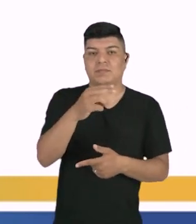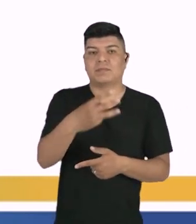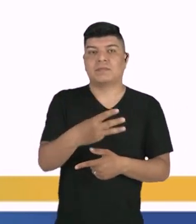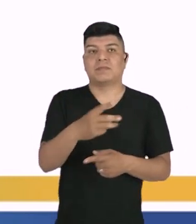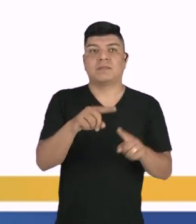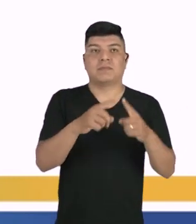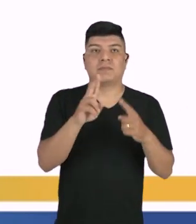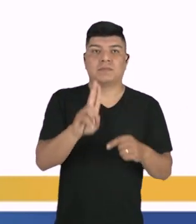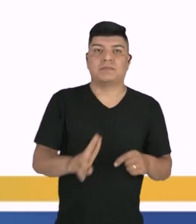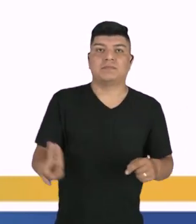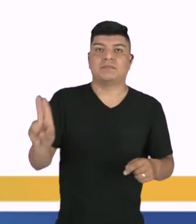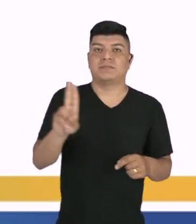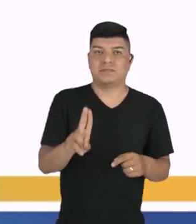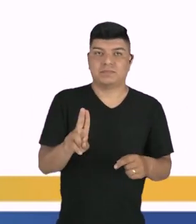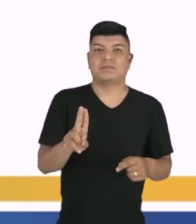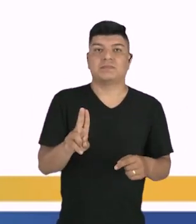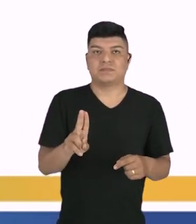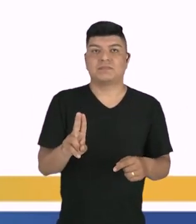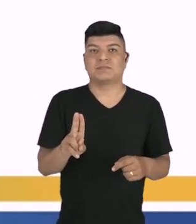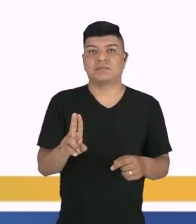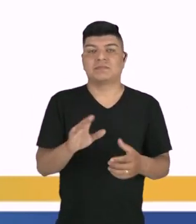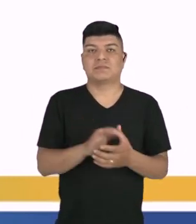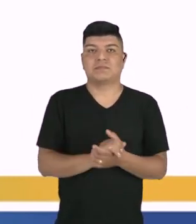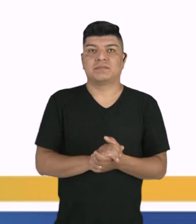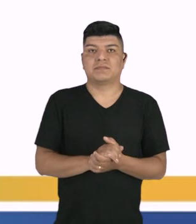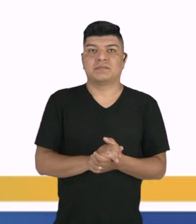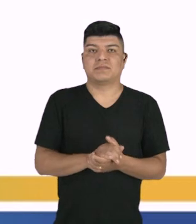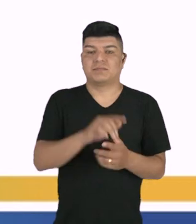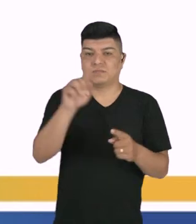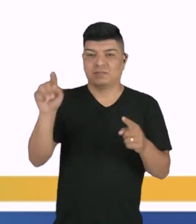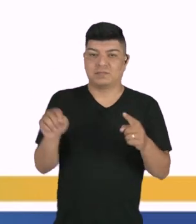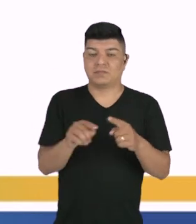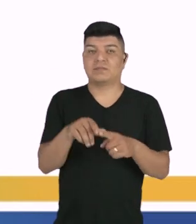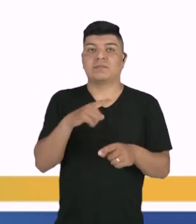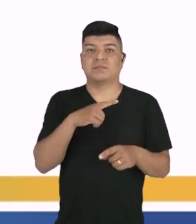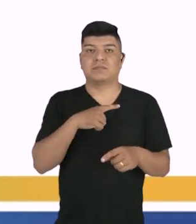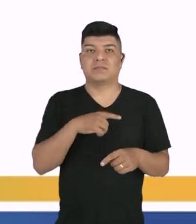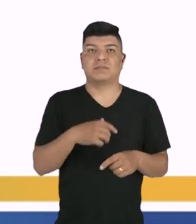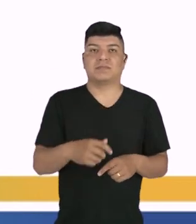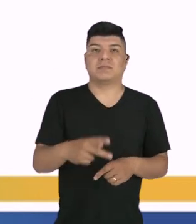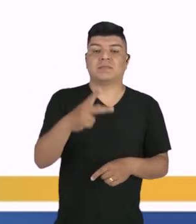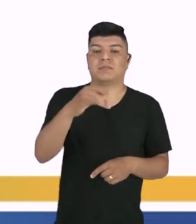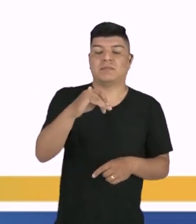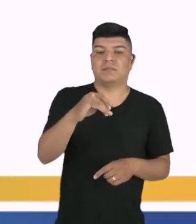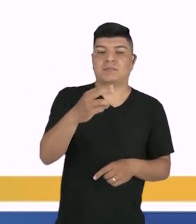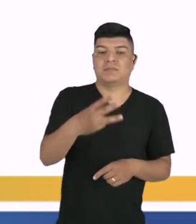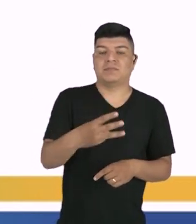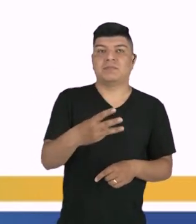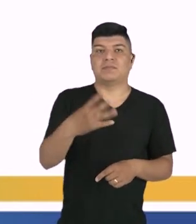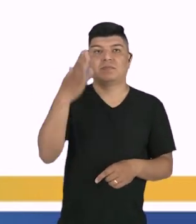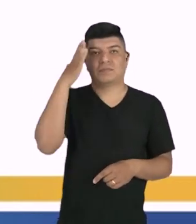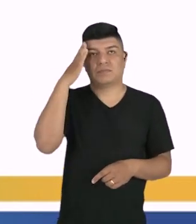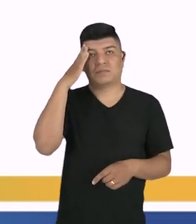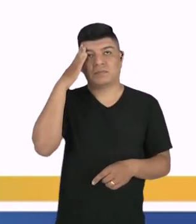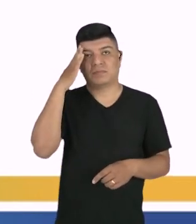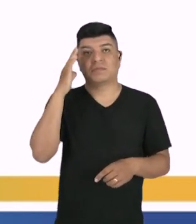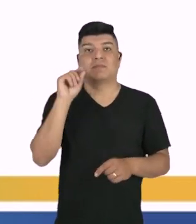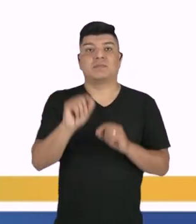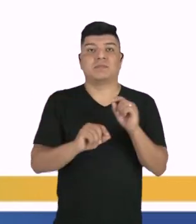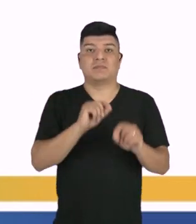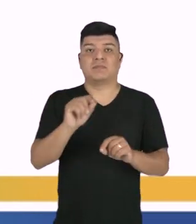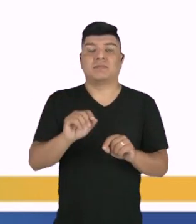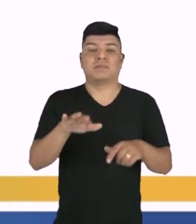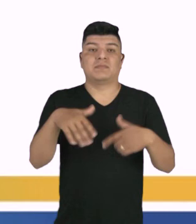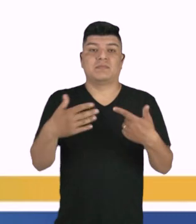vamos utilizar o seu côngruo, né? Seu arco congruente, que é π sobre 3. E que nós sabemos automaticamente qual é o